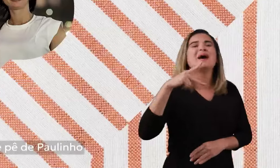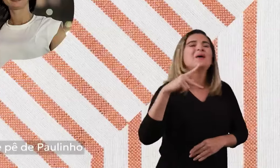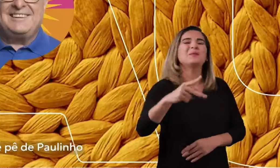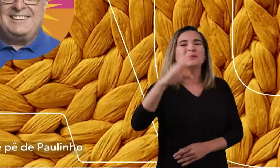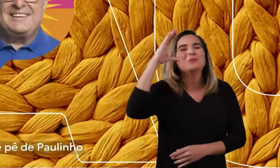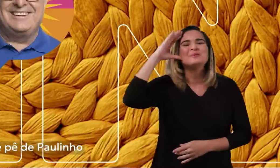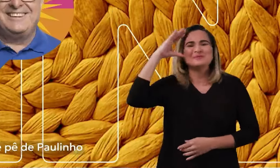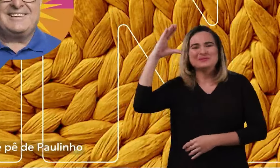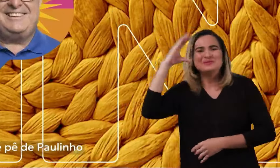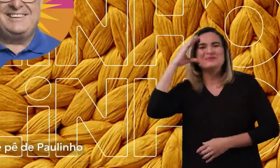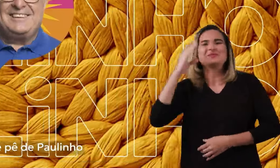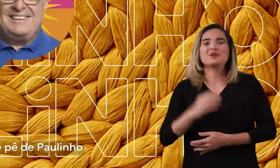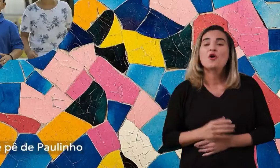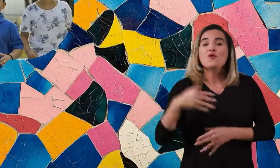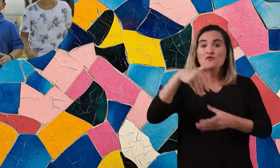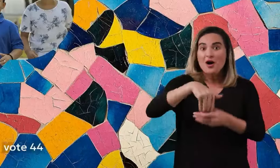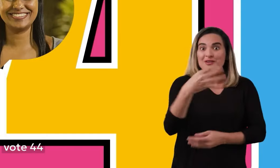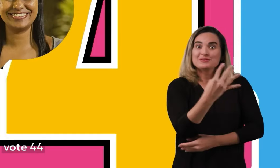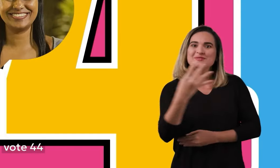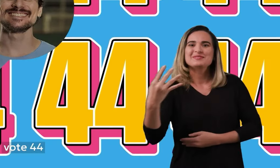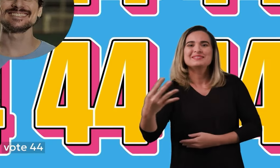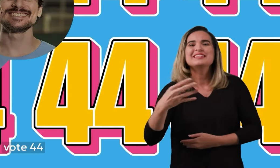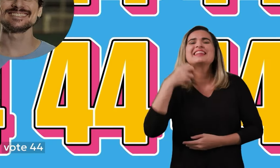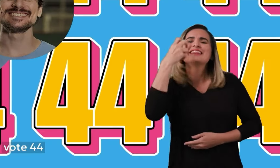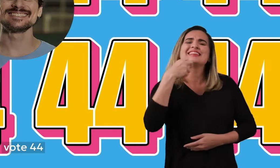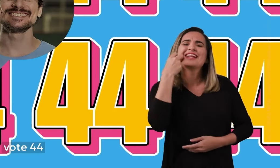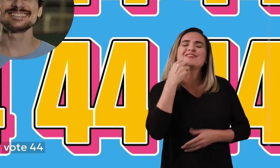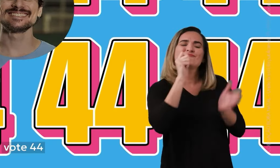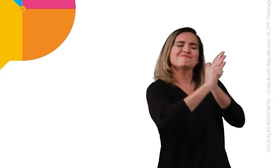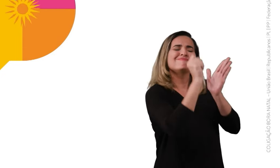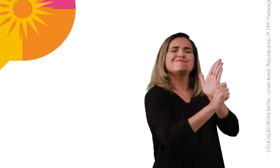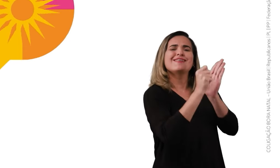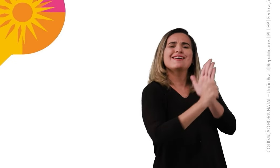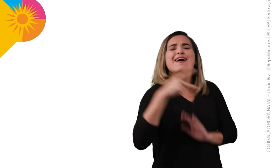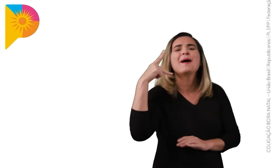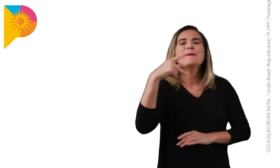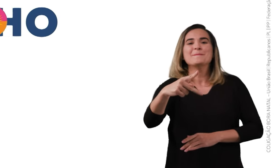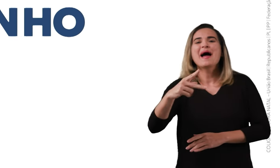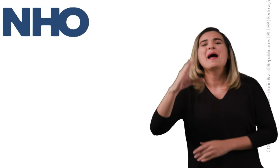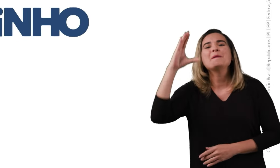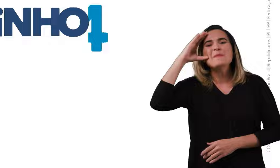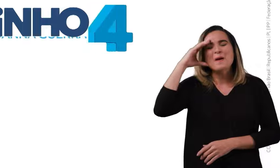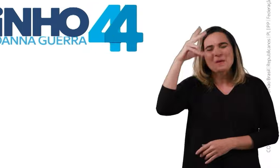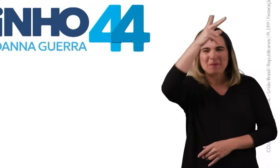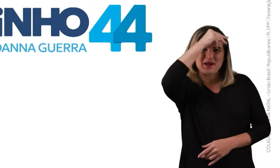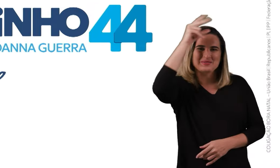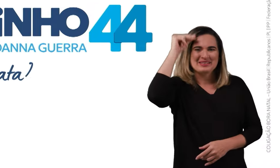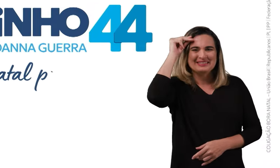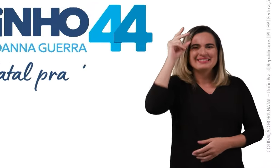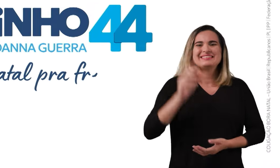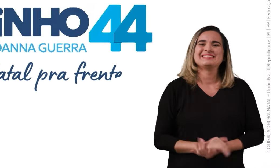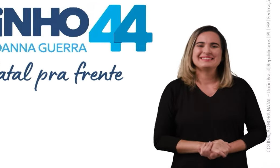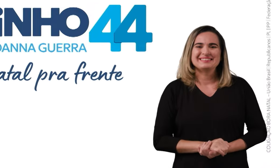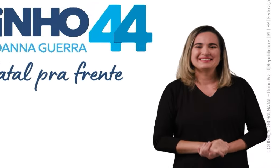Natal é pé de Paulinho! Vote 44! Natal se inscreve com pé! Paulinho!